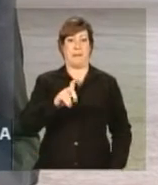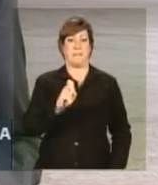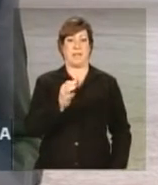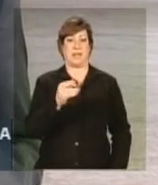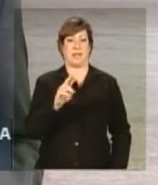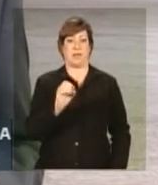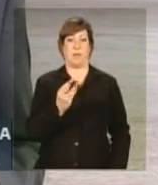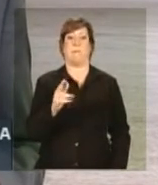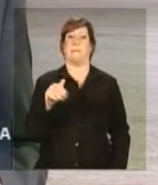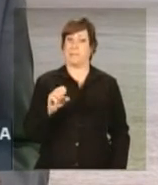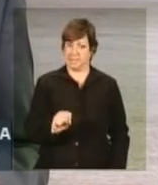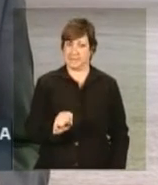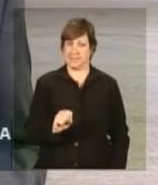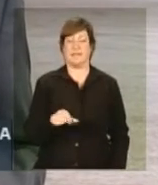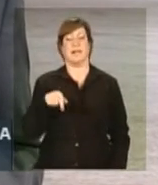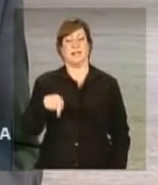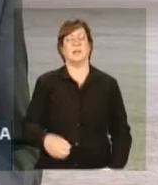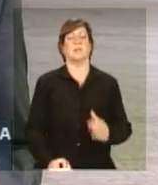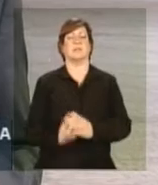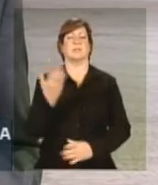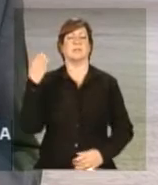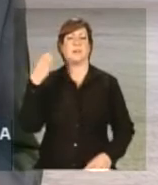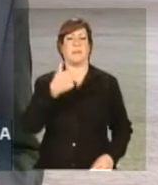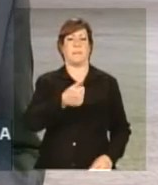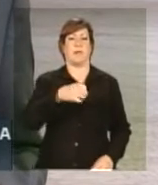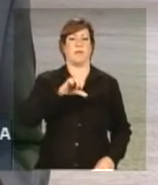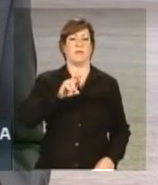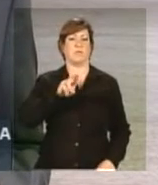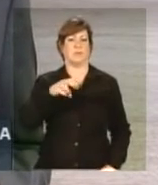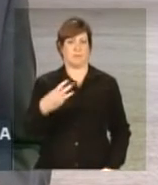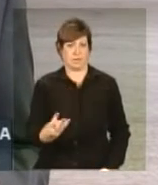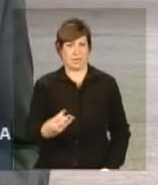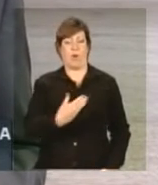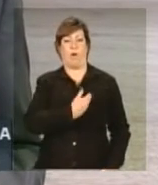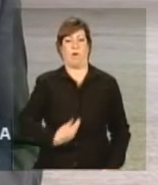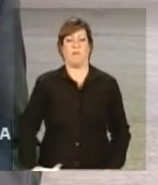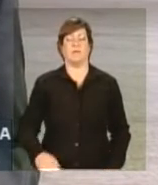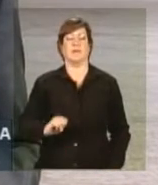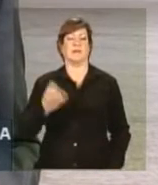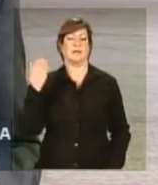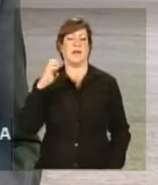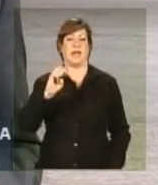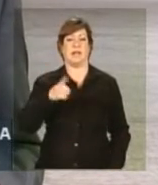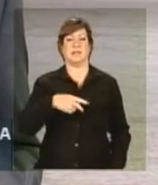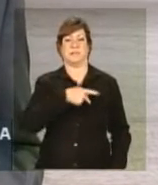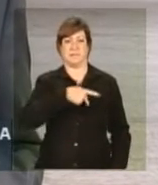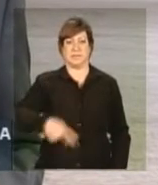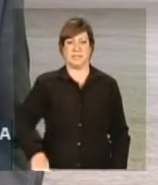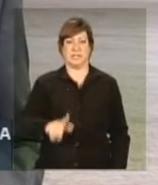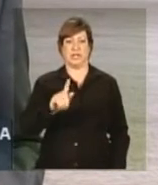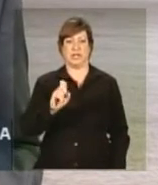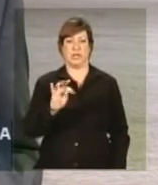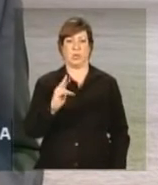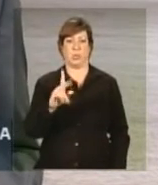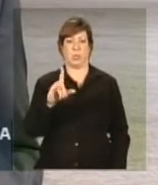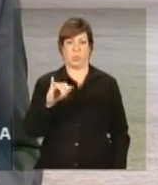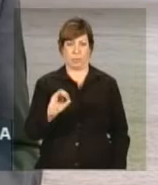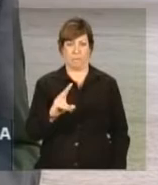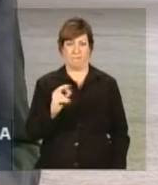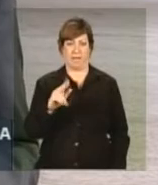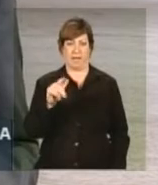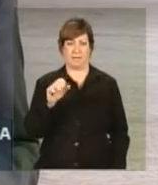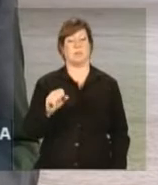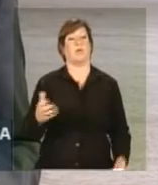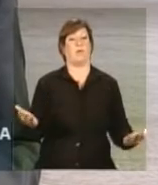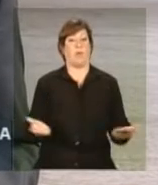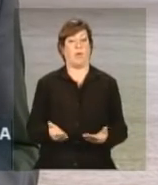brasileira a Petrobras foi criado em 1953 no governo do então Presidente Getúlio Vargas hoje uma